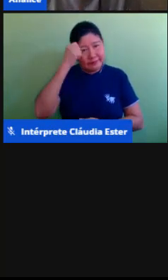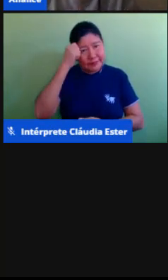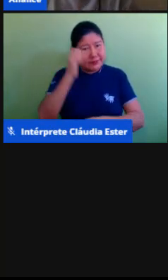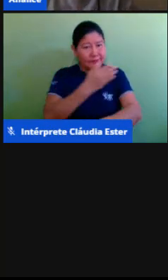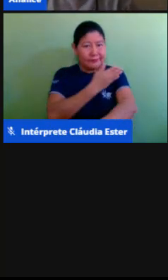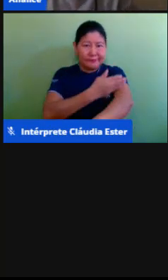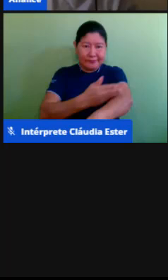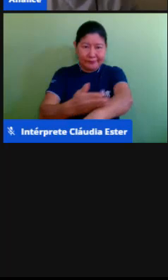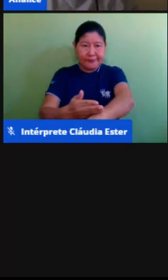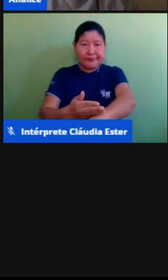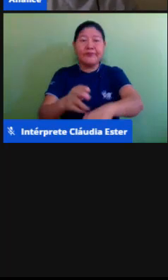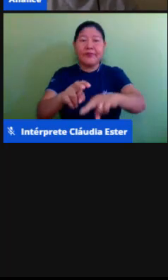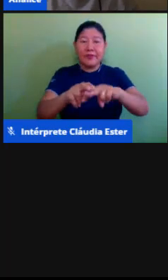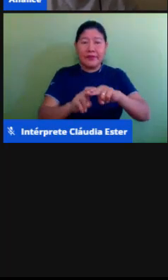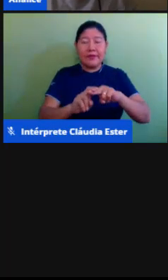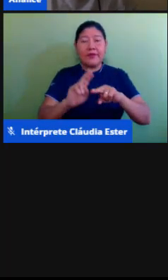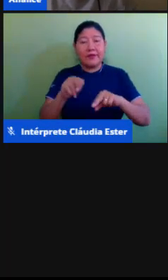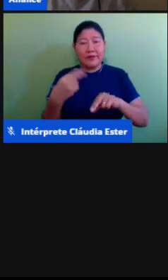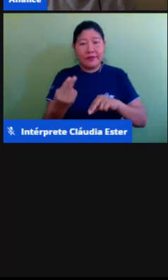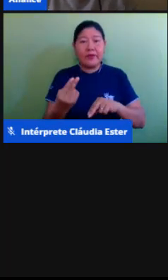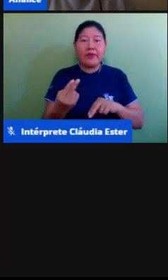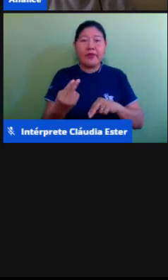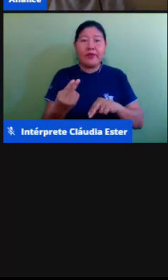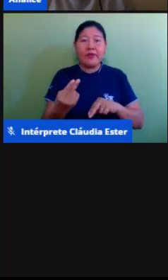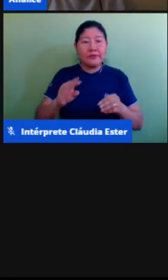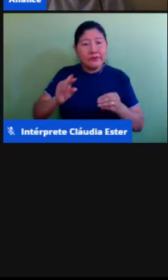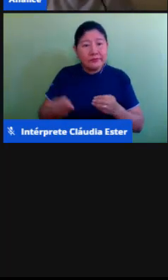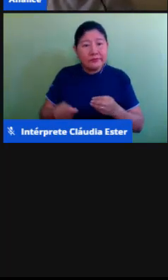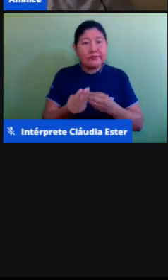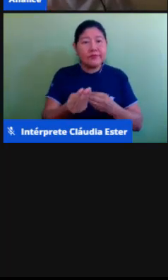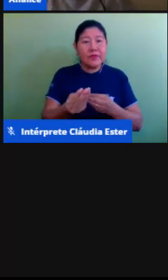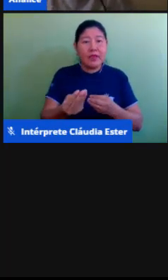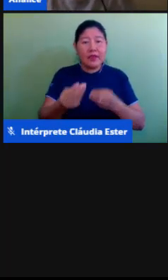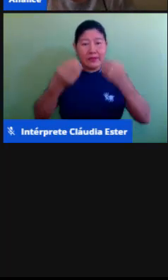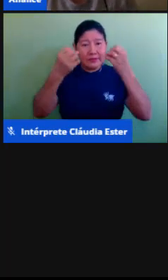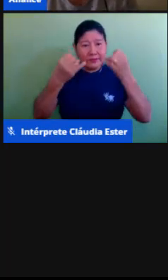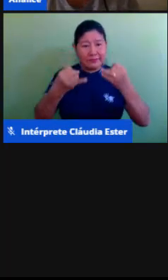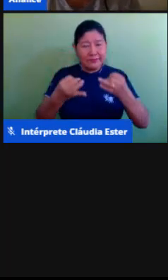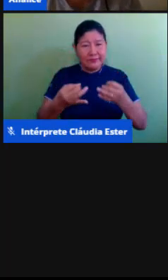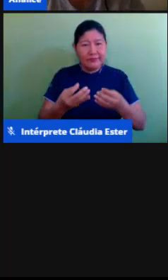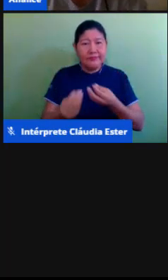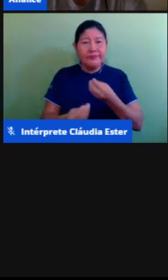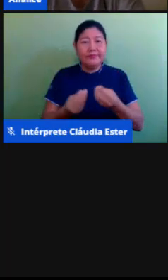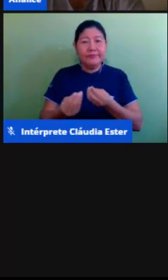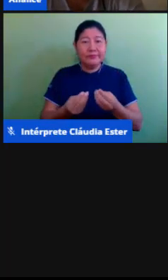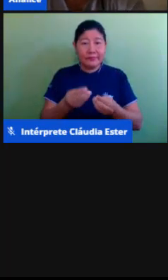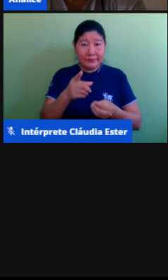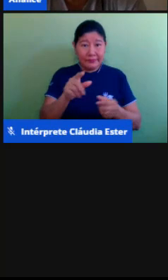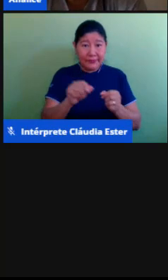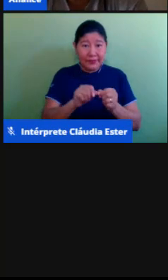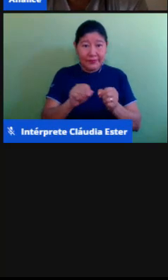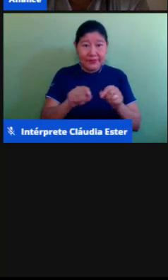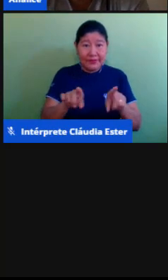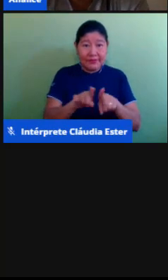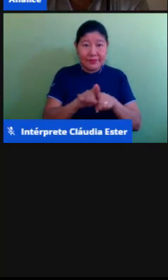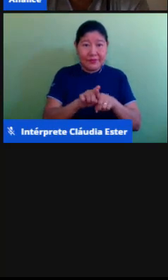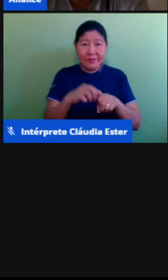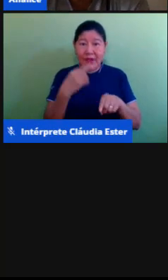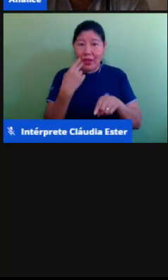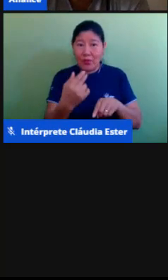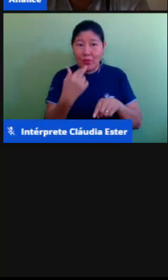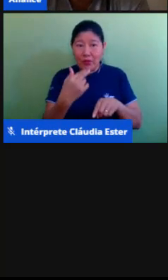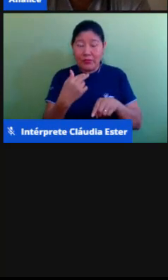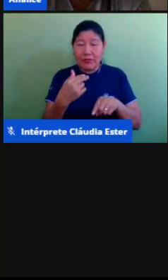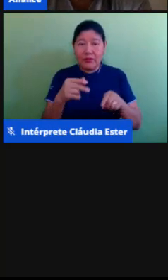vocês mandem para os alunos, talvez de forma colorida, né? Então, é uma plataforma